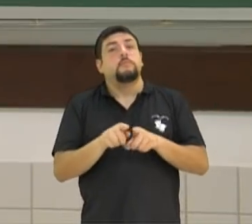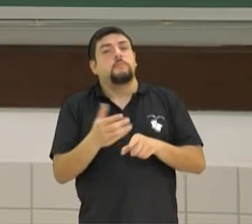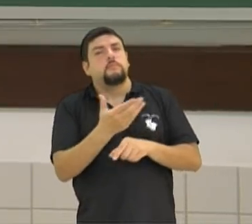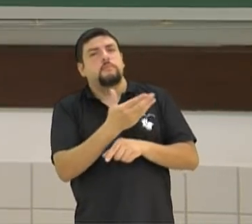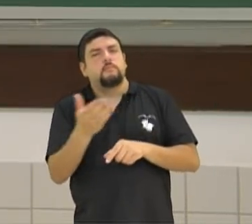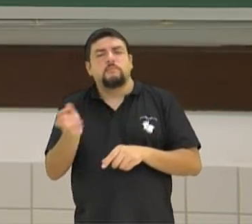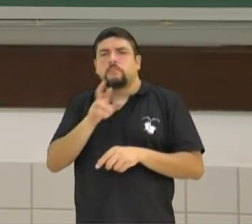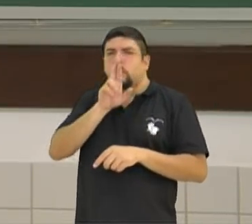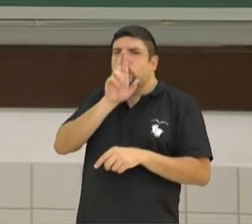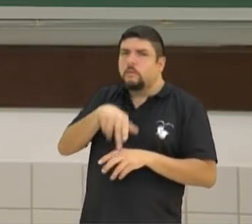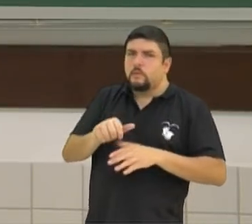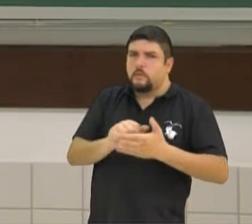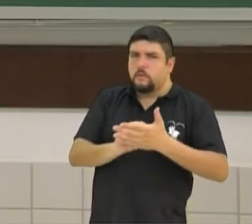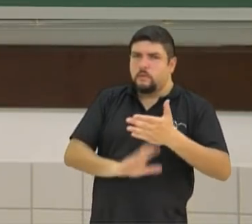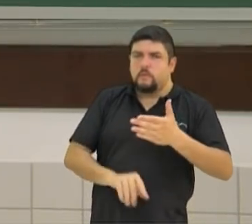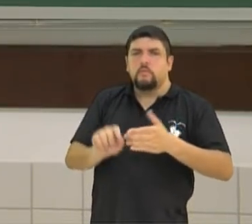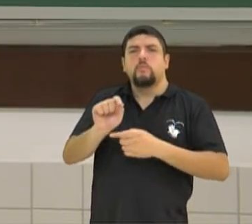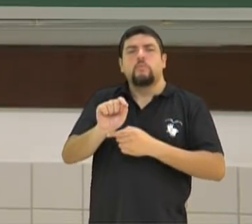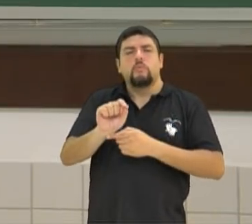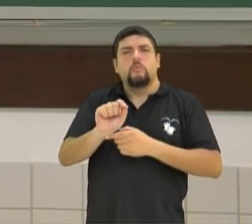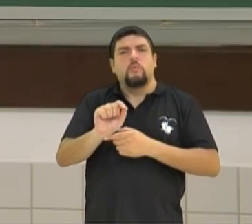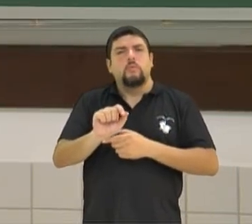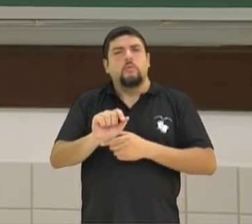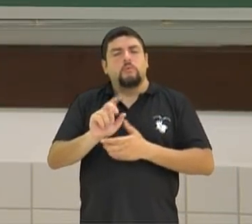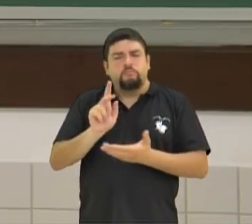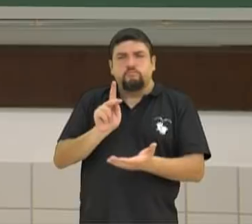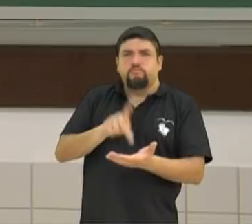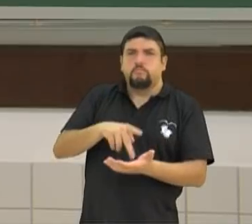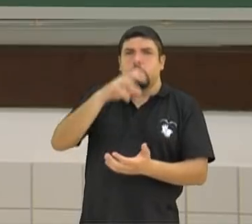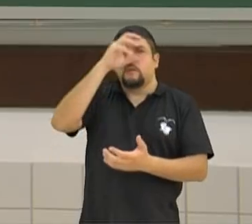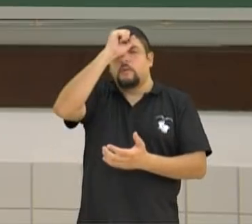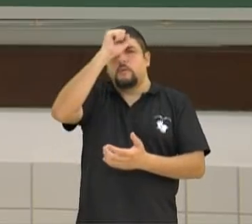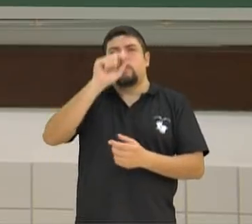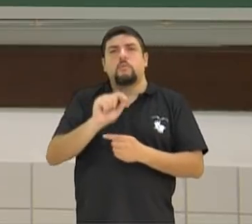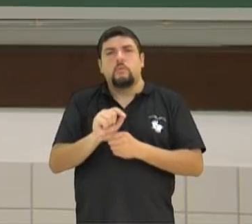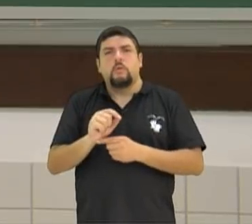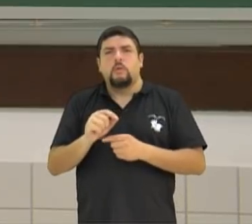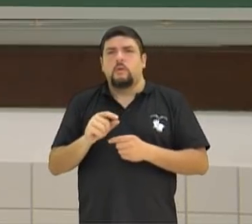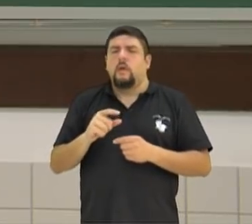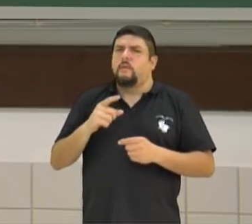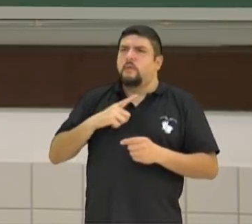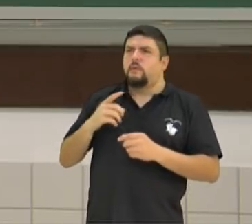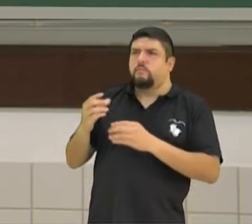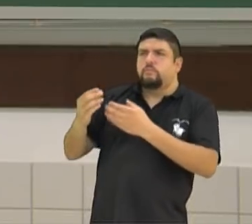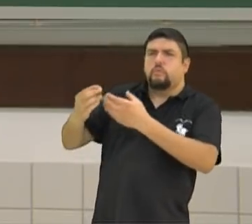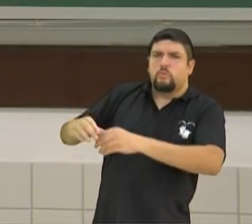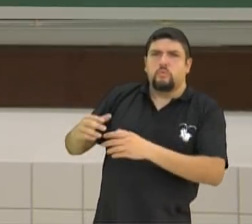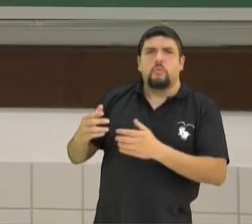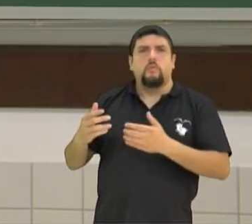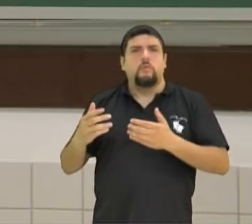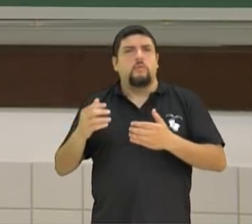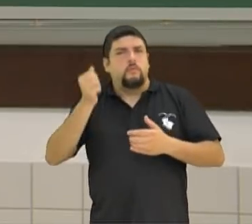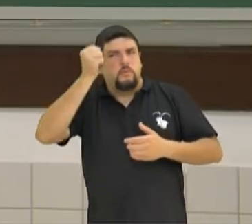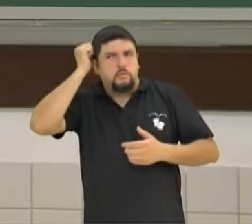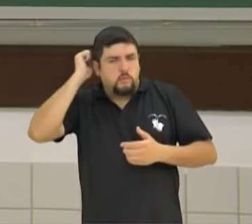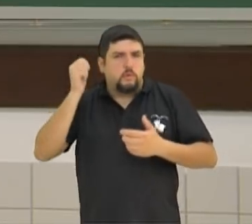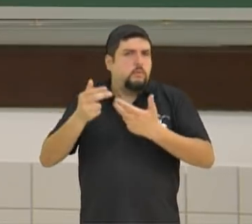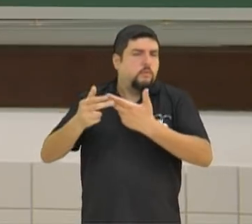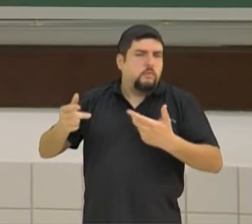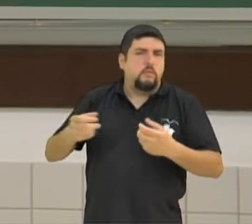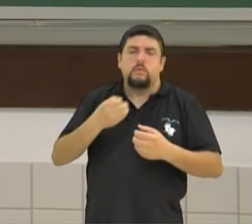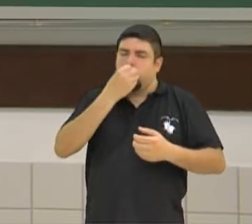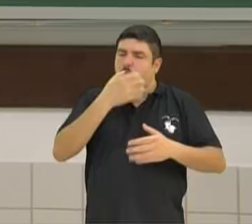vários exercícios para, de fato, aprenderem, né? São questões que geralmente caem em concursos, caem em vestibulares, então é bom sempre